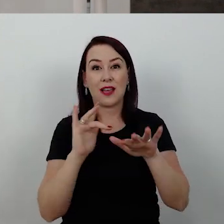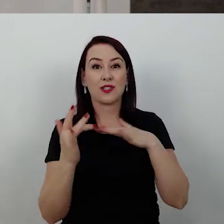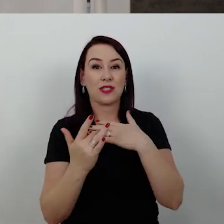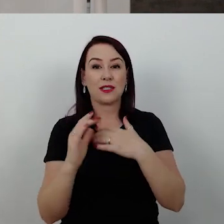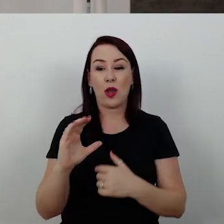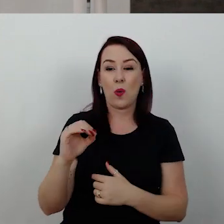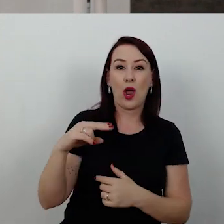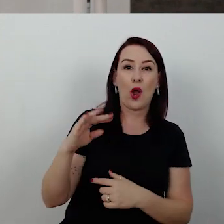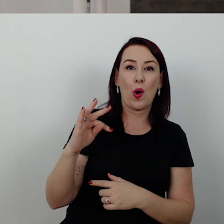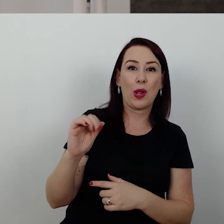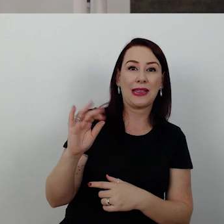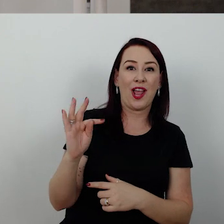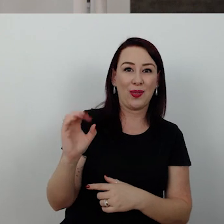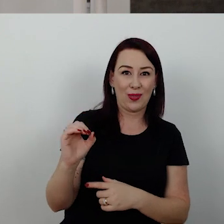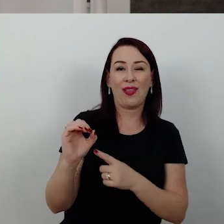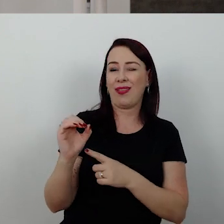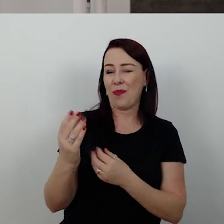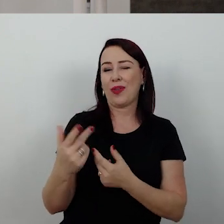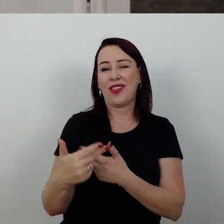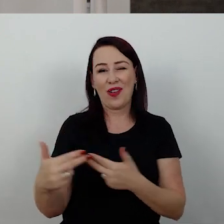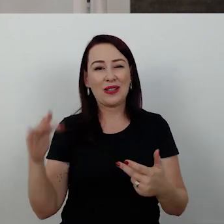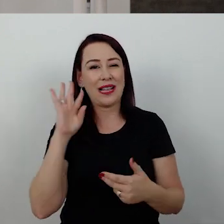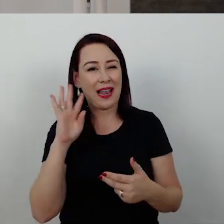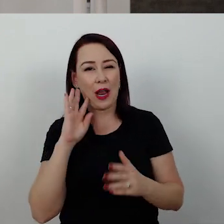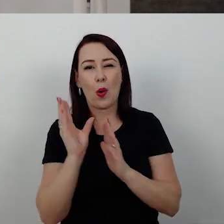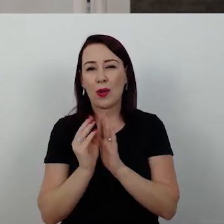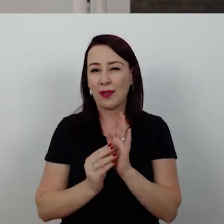nas redes sociais, que tem muita coisa bacana, muito